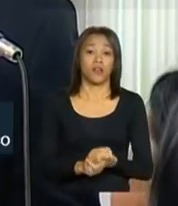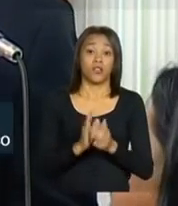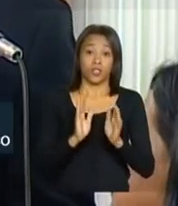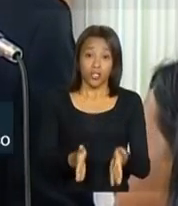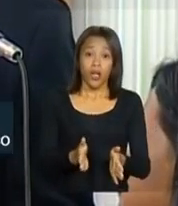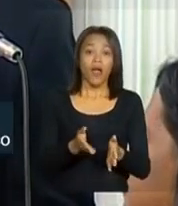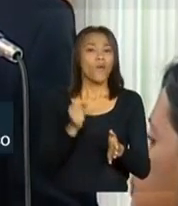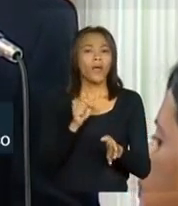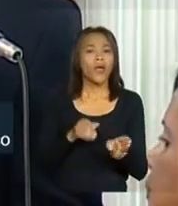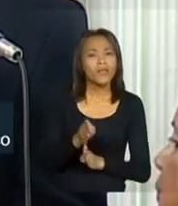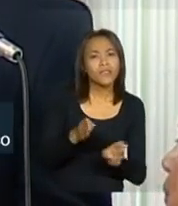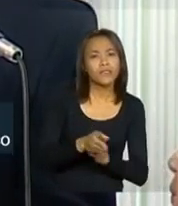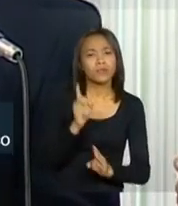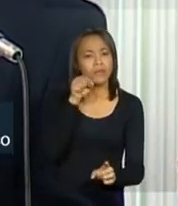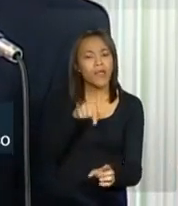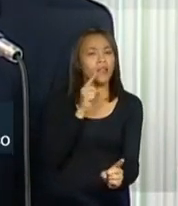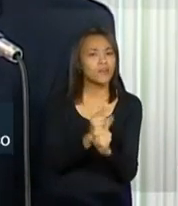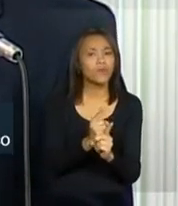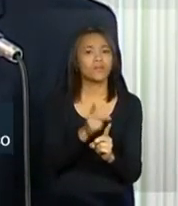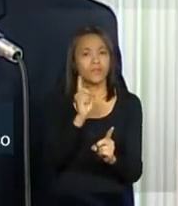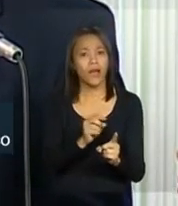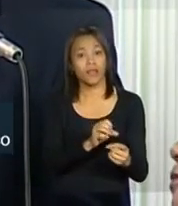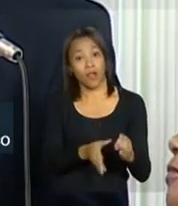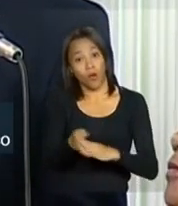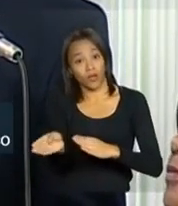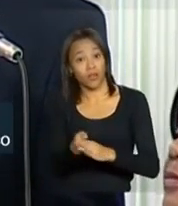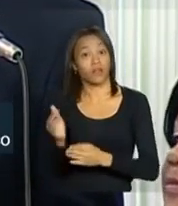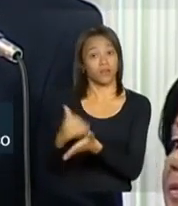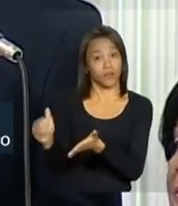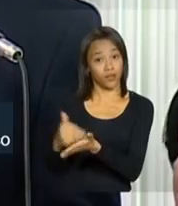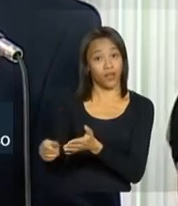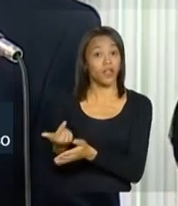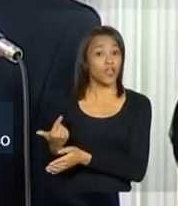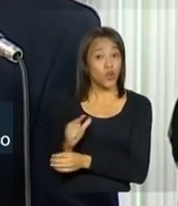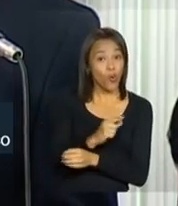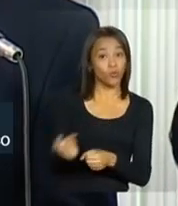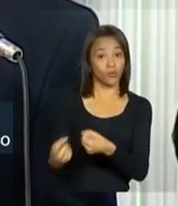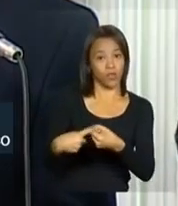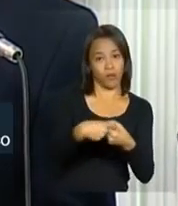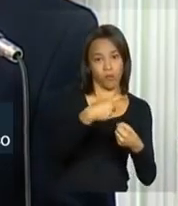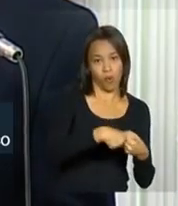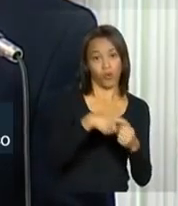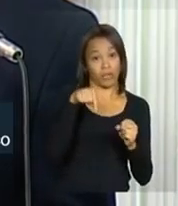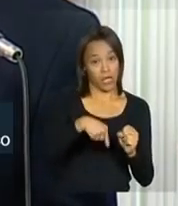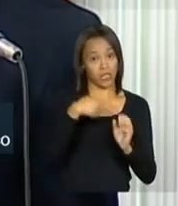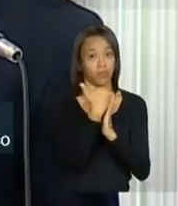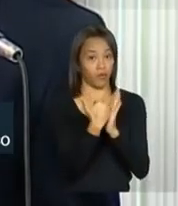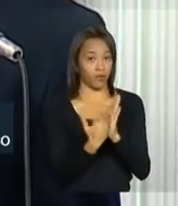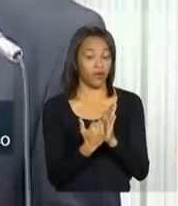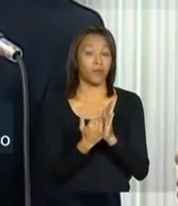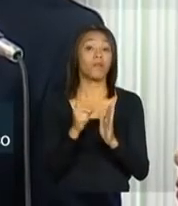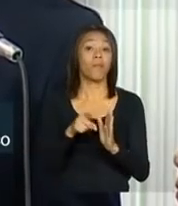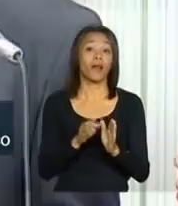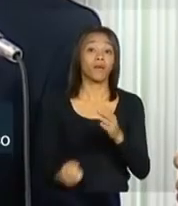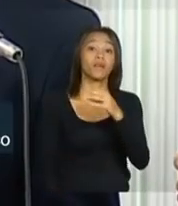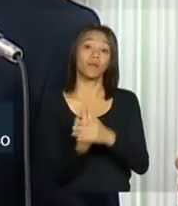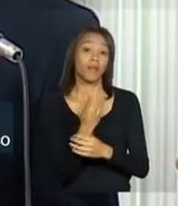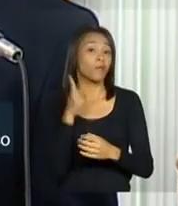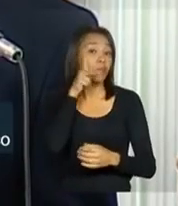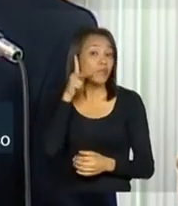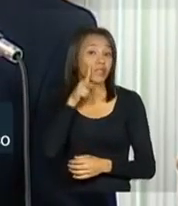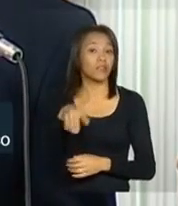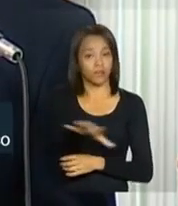desses encontros têm subsidiado a Secretaria e demais parceiros do programa na implementação de políticas públicas na